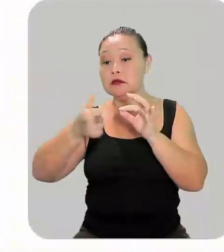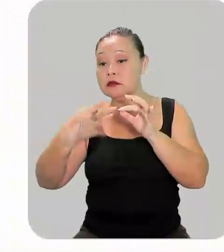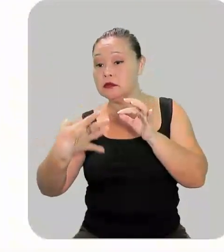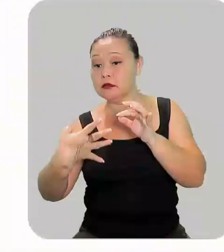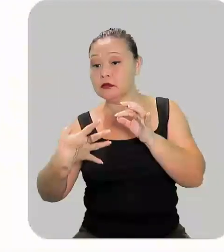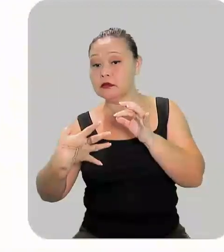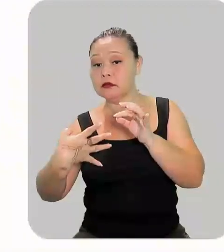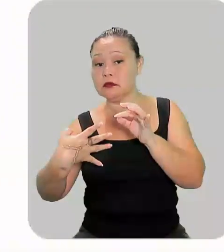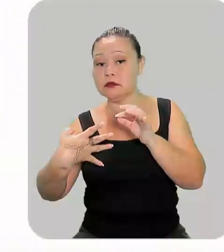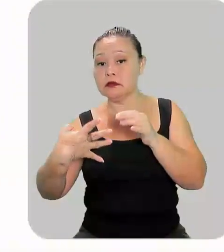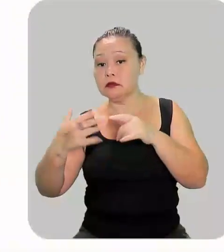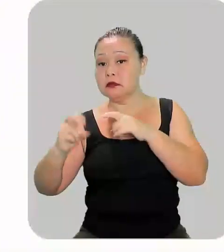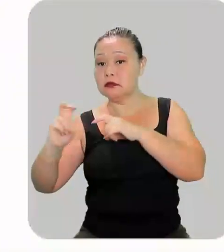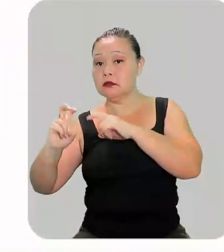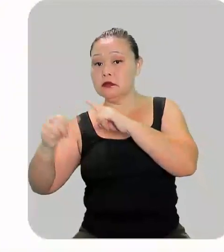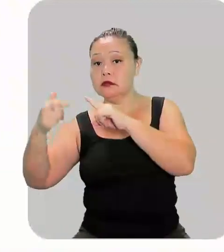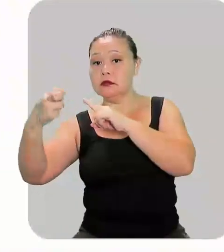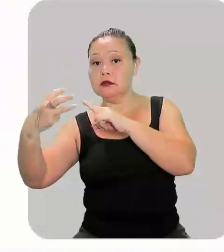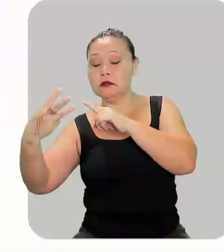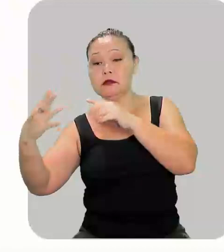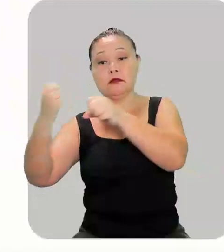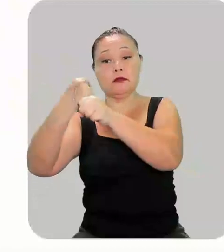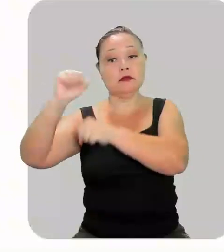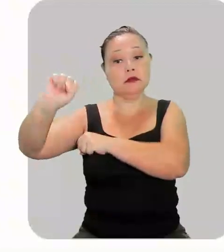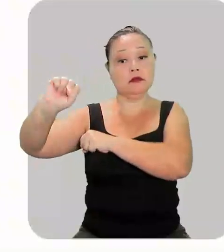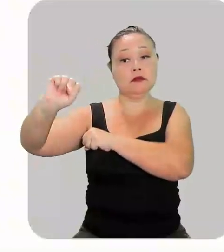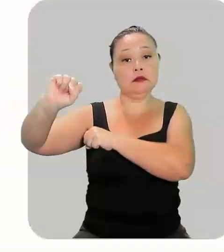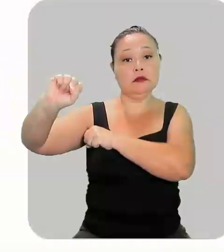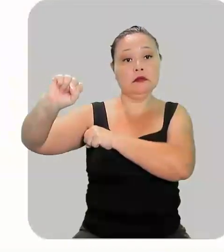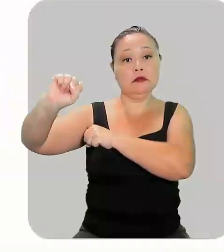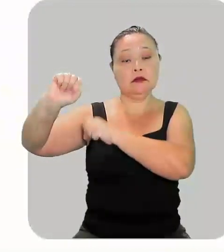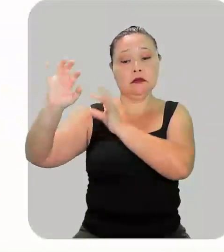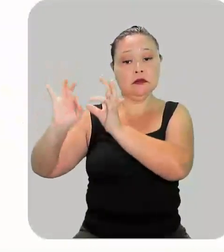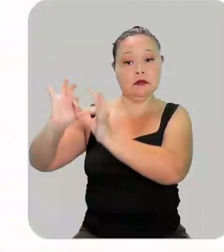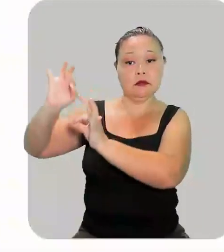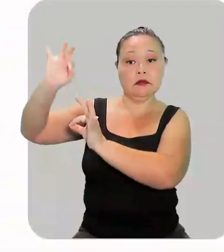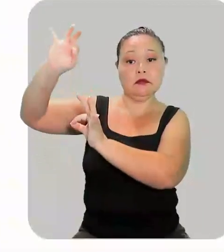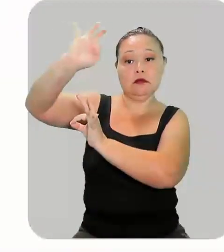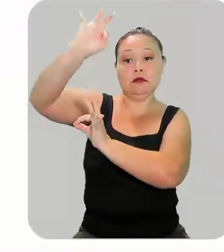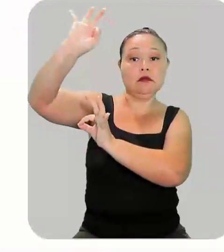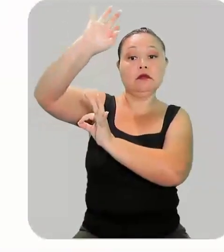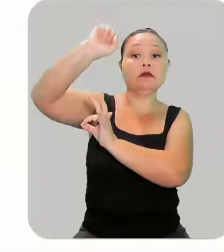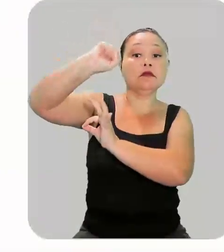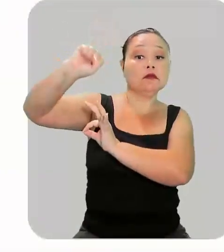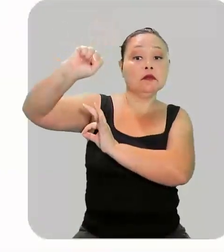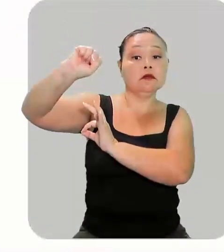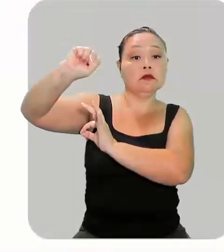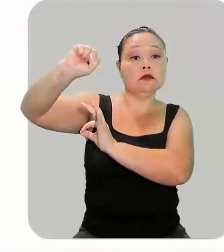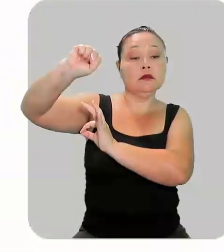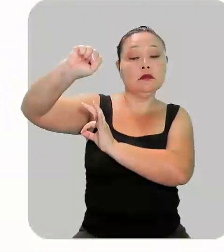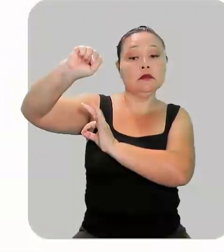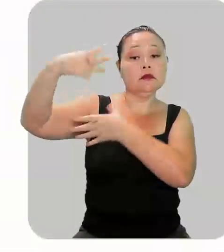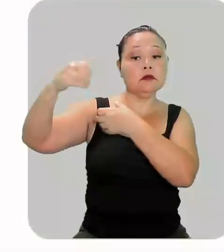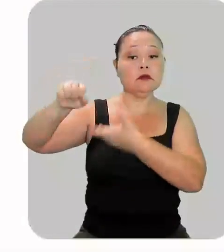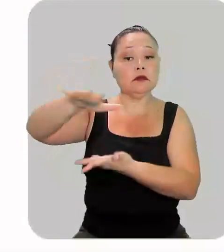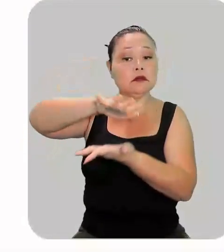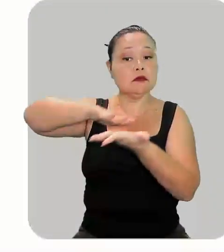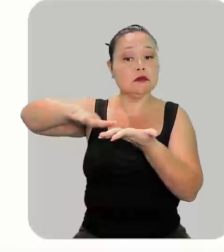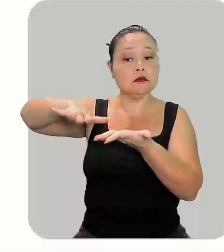aqui a gente vai ter 5, mais 2, 7, mais 1? 8. 8, então aqui tem 8 metros, né? Então vamos lá, vamos calcular a